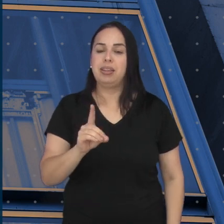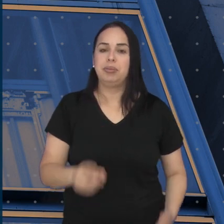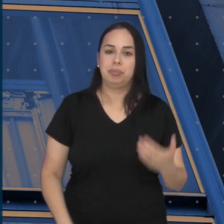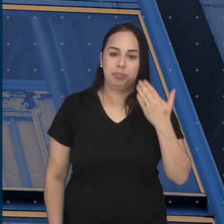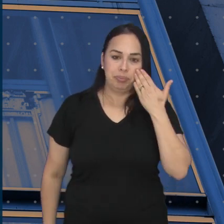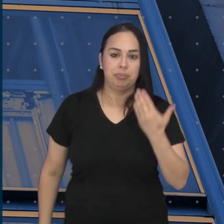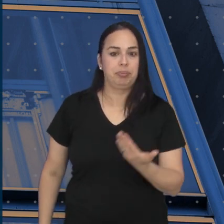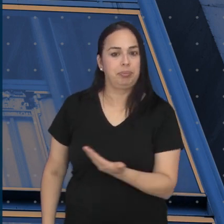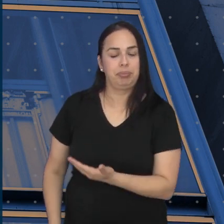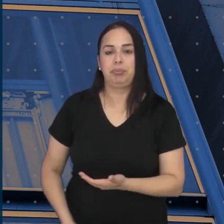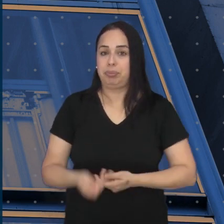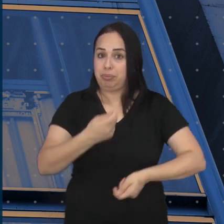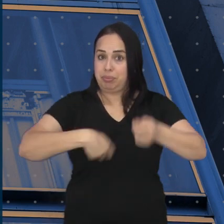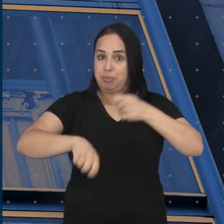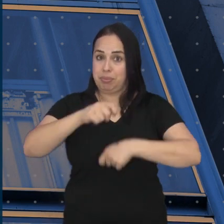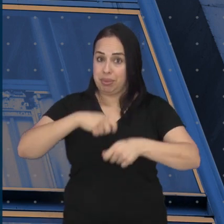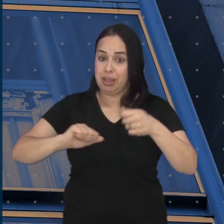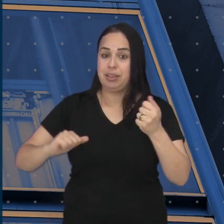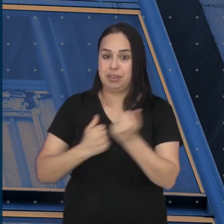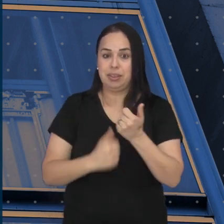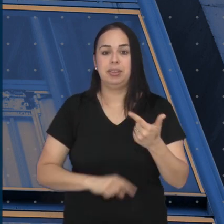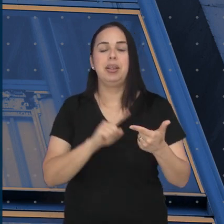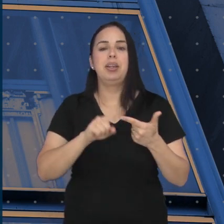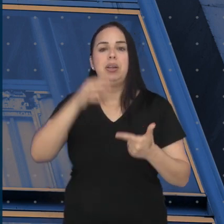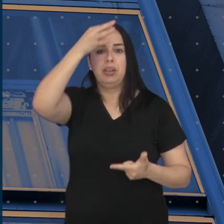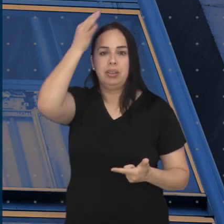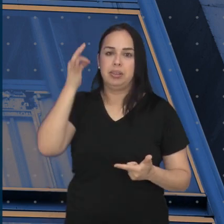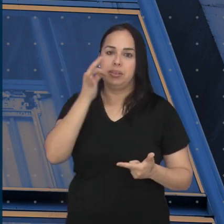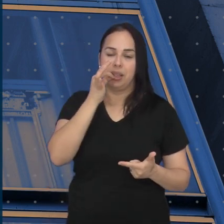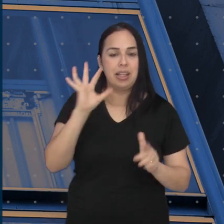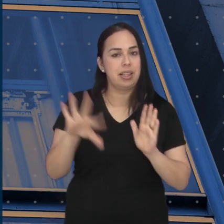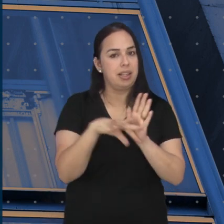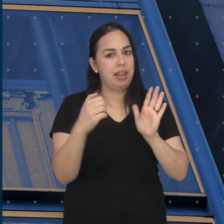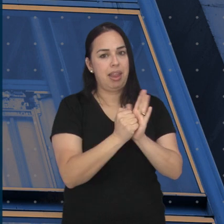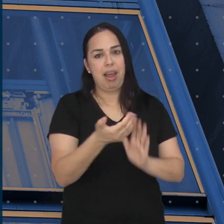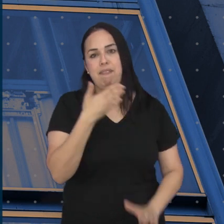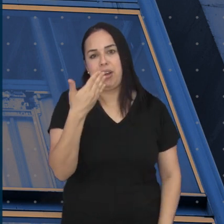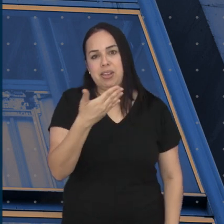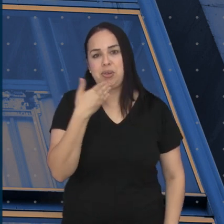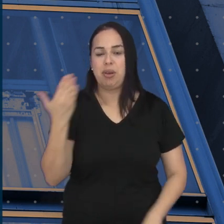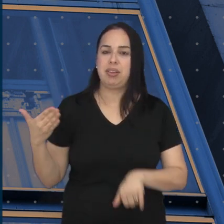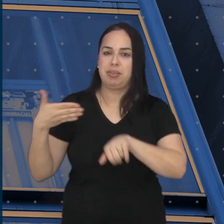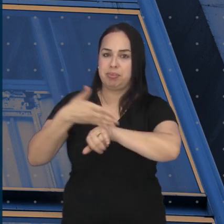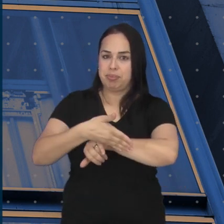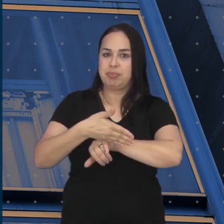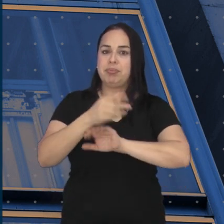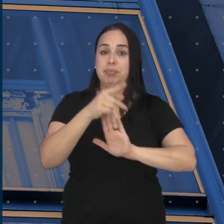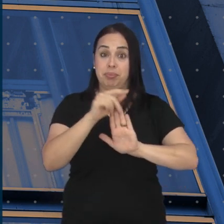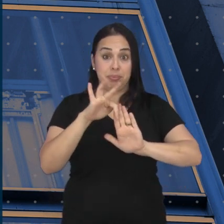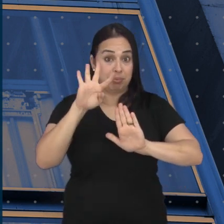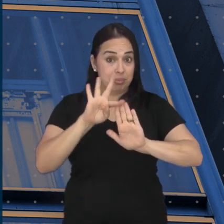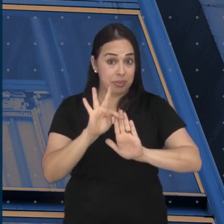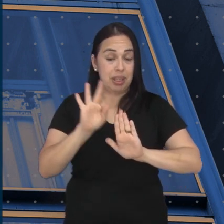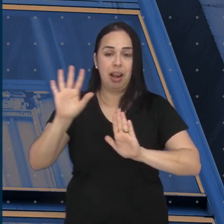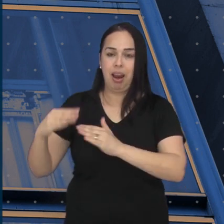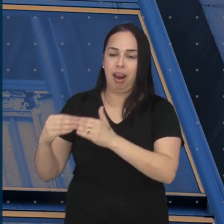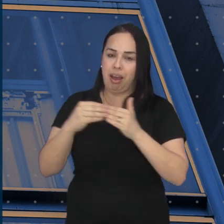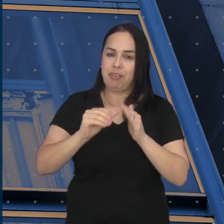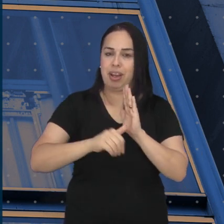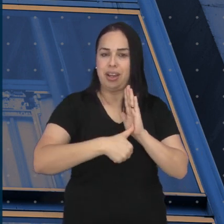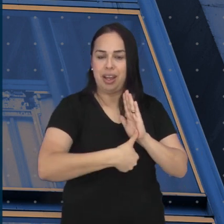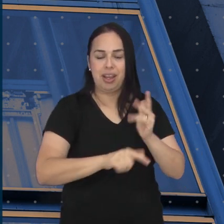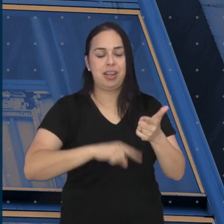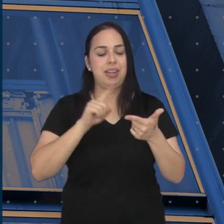nos cargos de auxiliar administrativo e operador de telemarketing. Para se candidatar é fácil, é só comparecer ao PAT